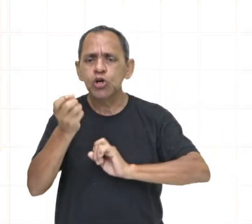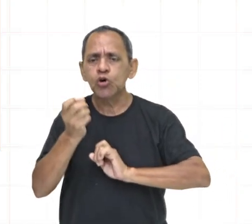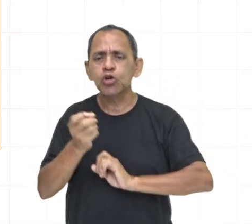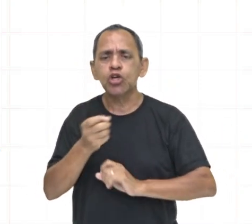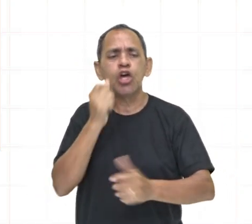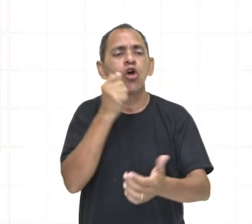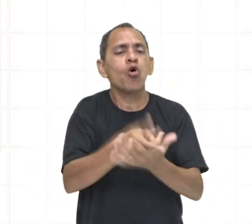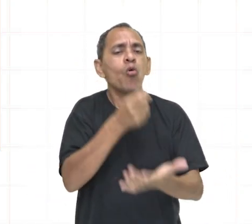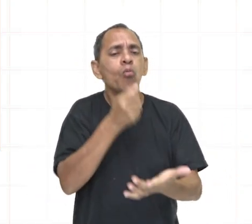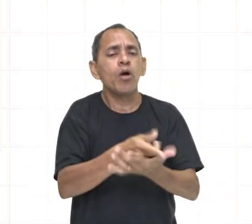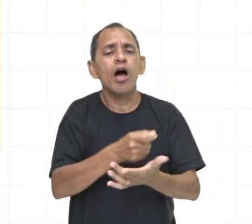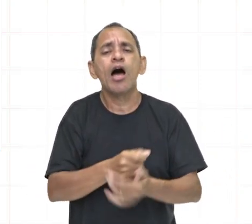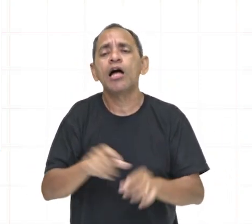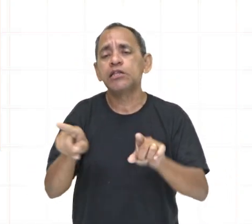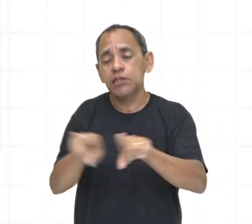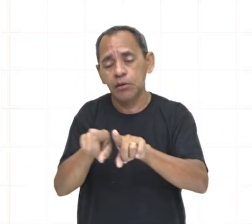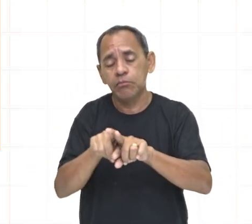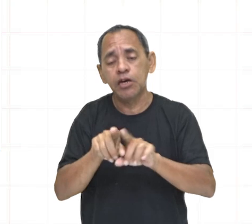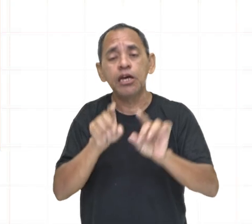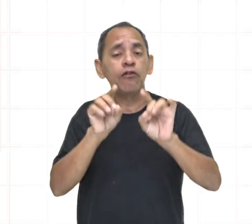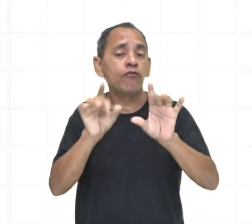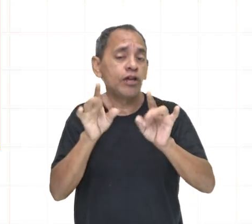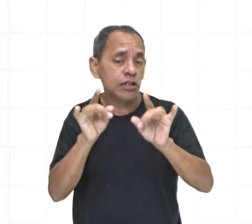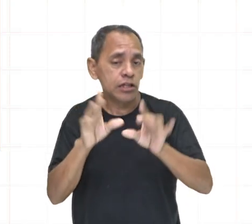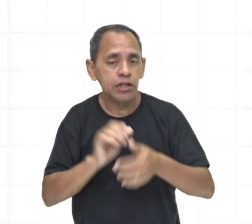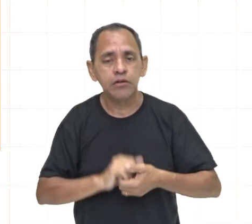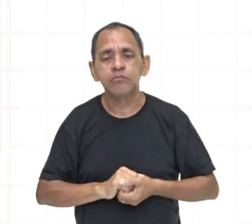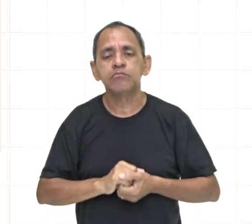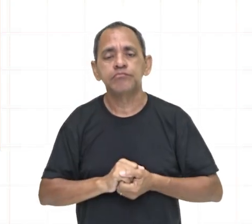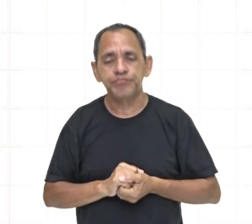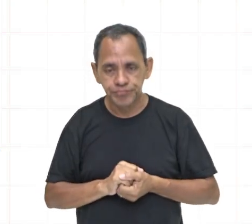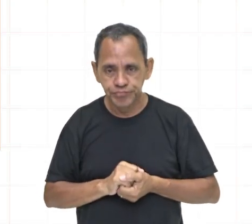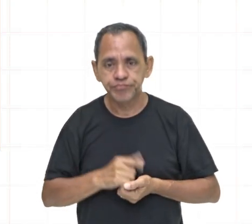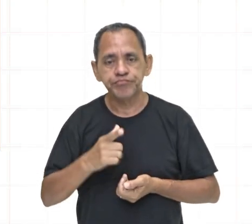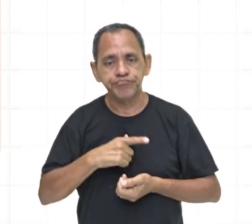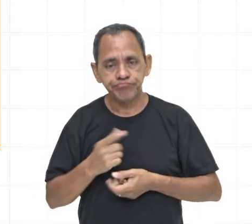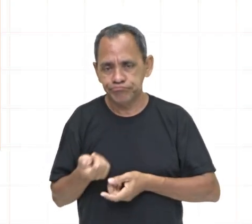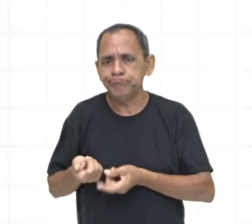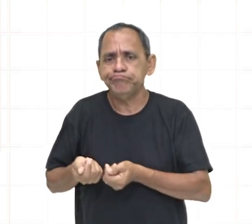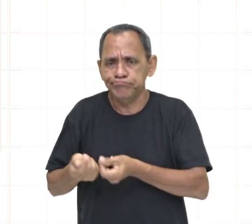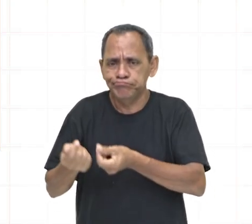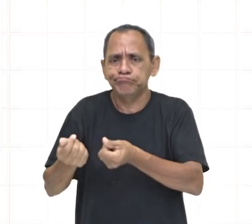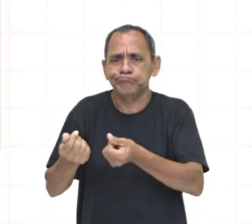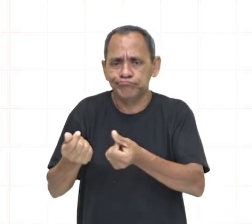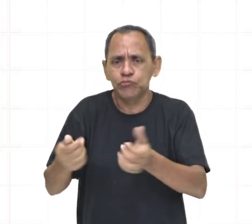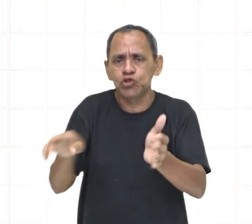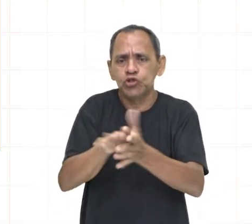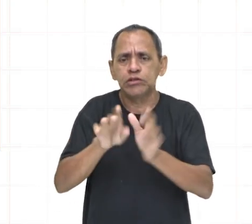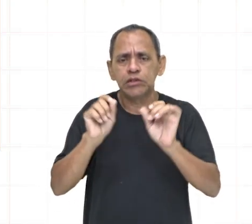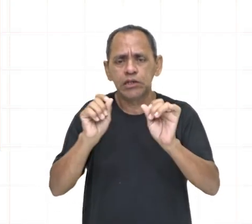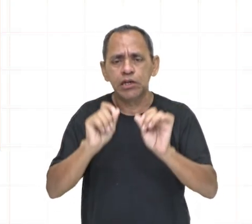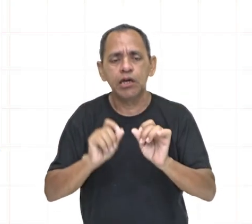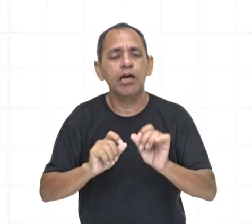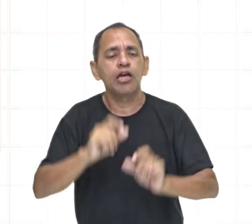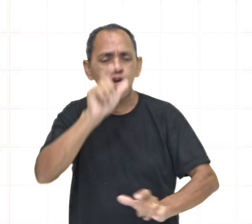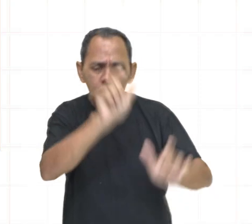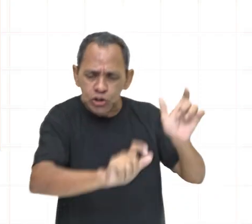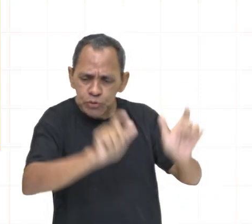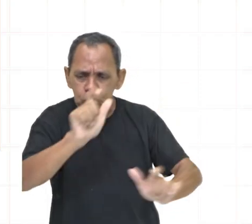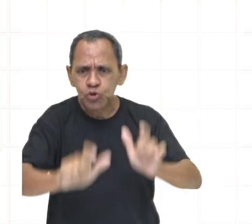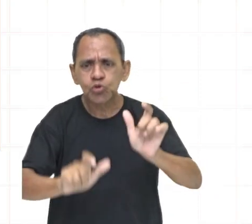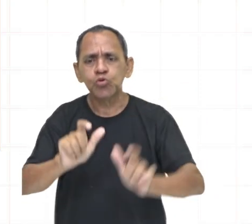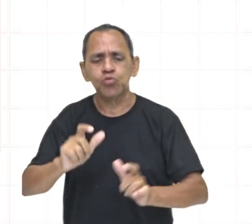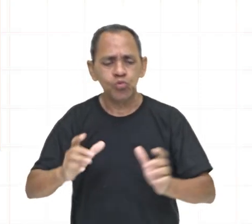custos e vai chegar até a população, tá? Agora, essas mudanças nesse período aí da Revolução Industrial,